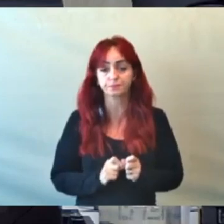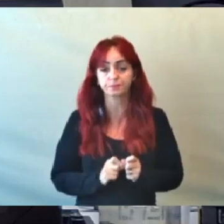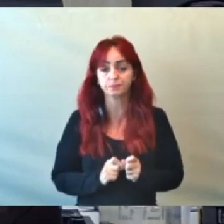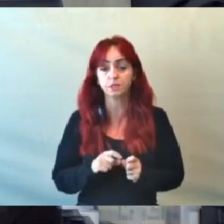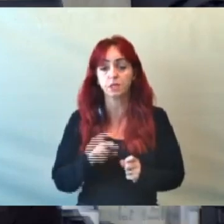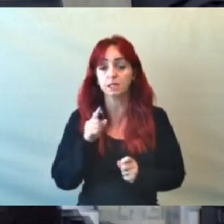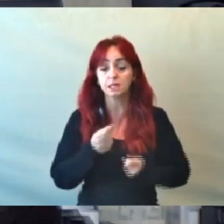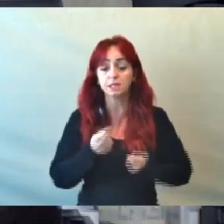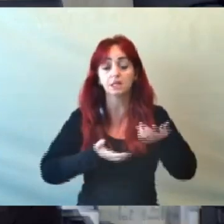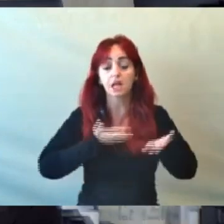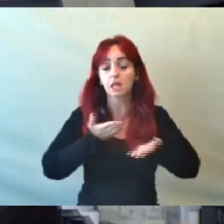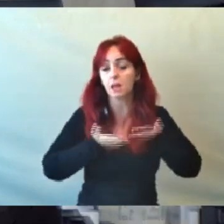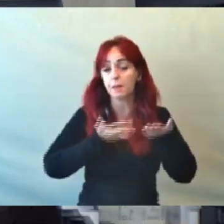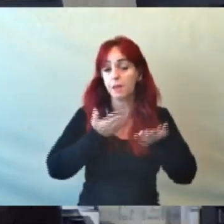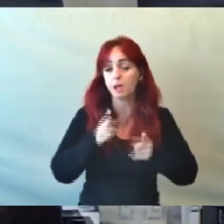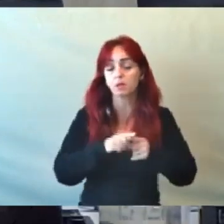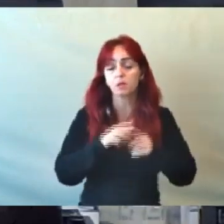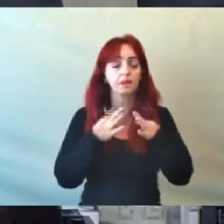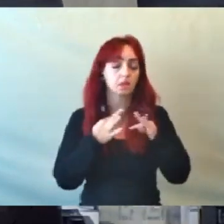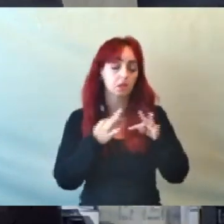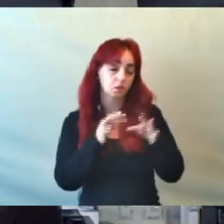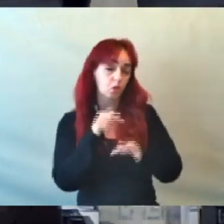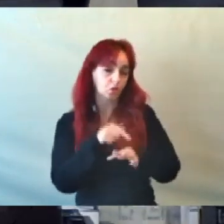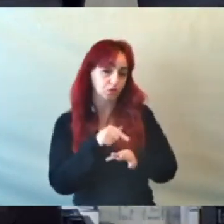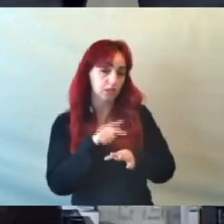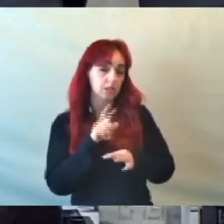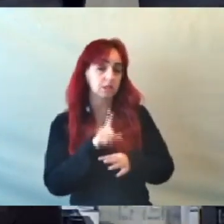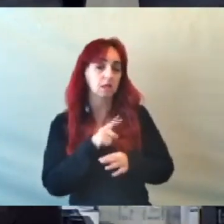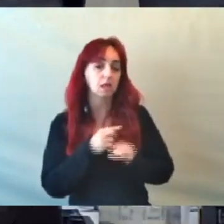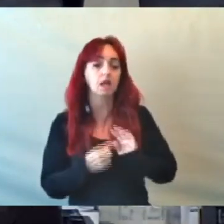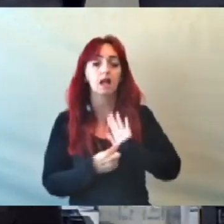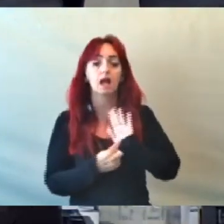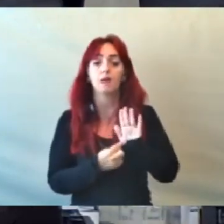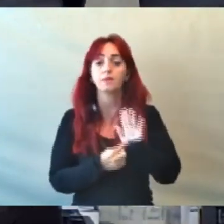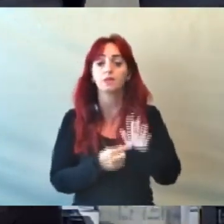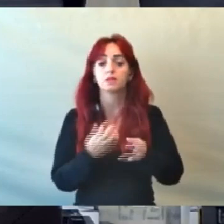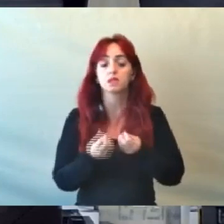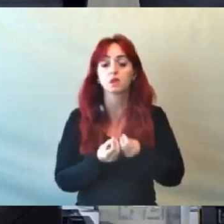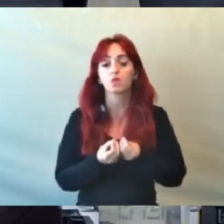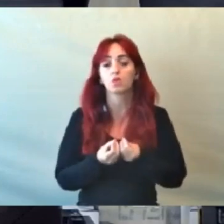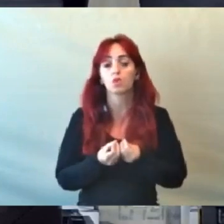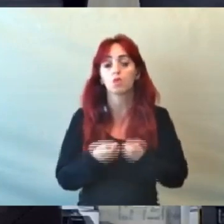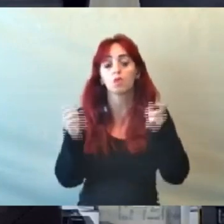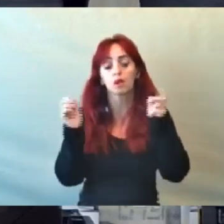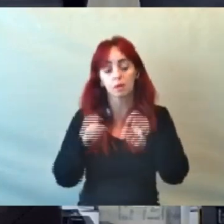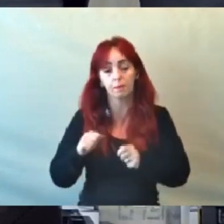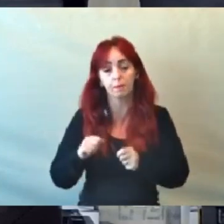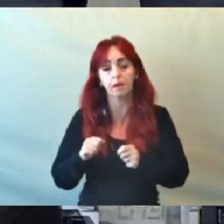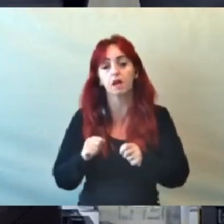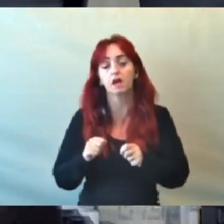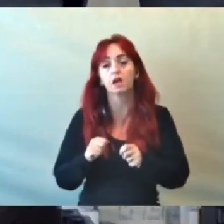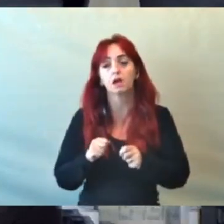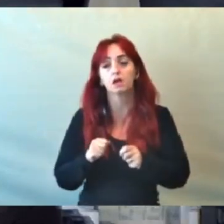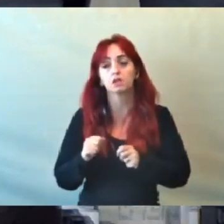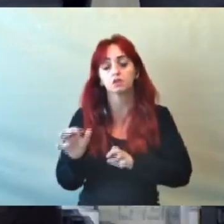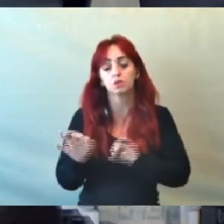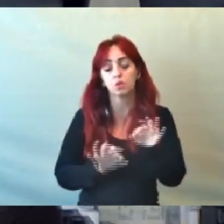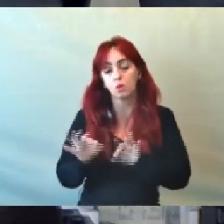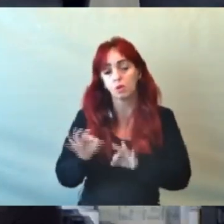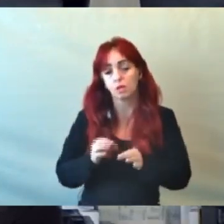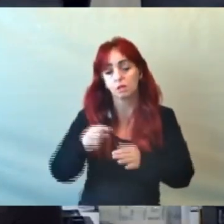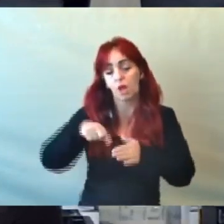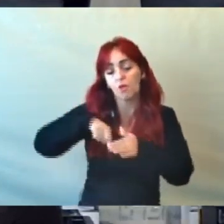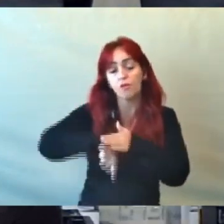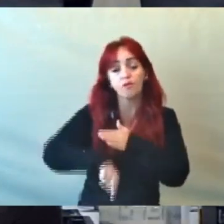tecnologia, se ela apresenta-se como uma solução para o passivo ambiental do fundo da lagoa, ou se ela